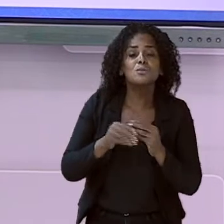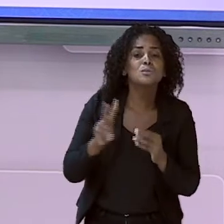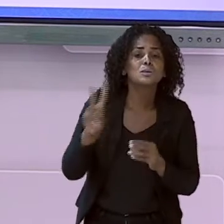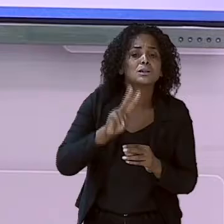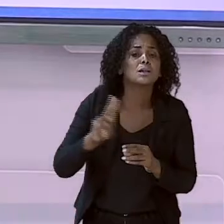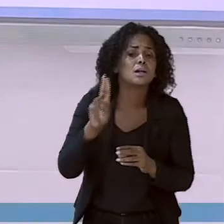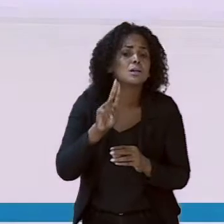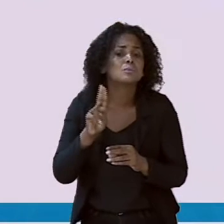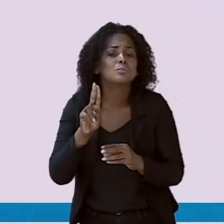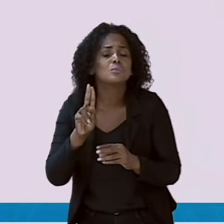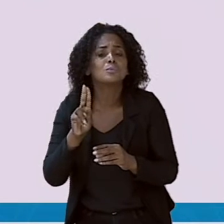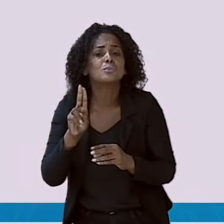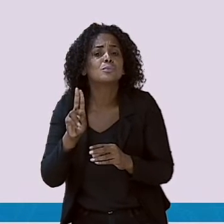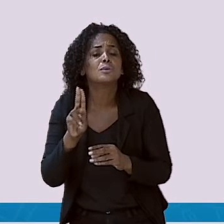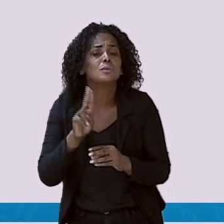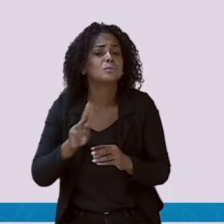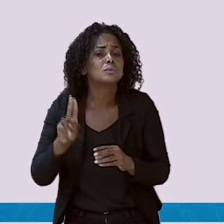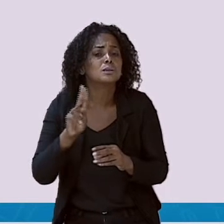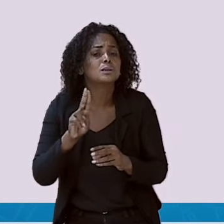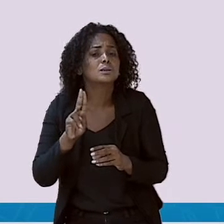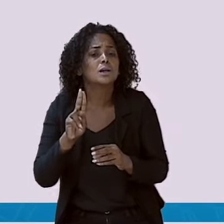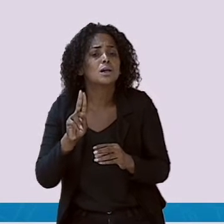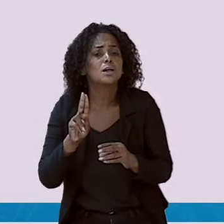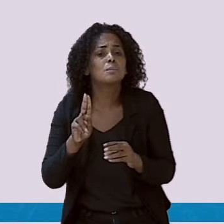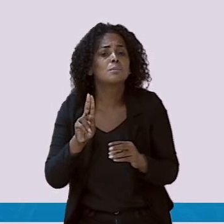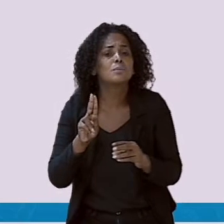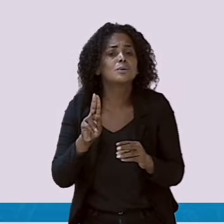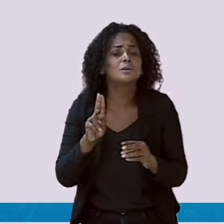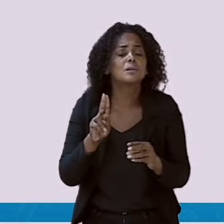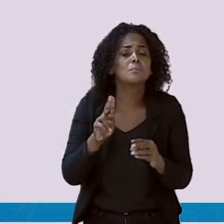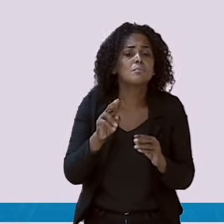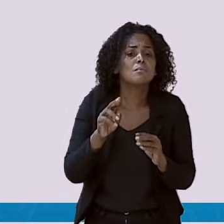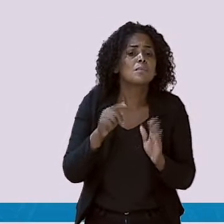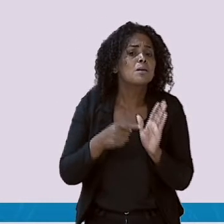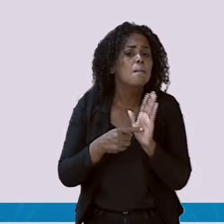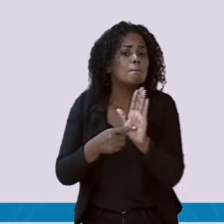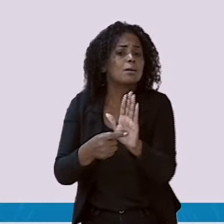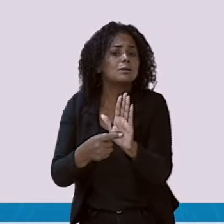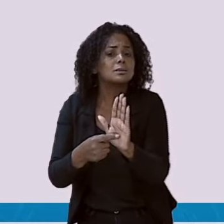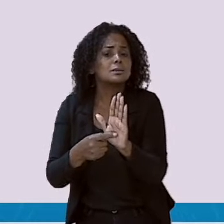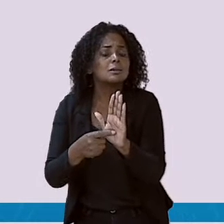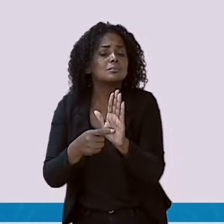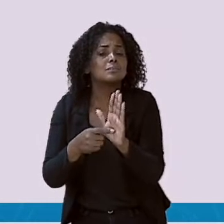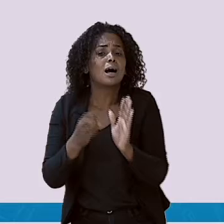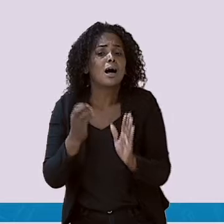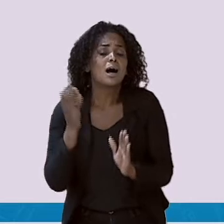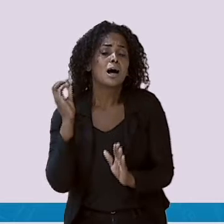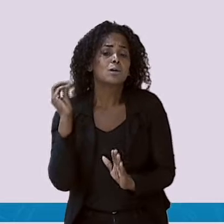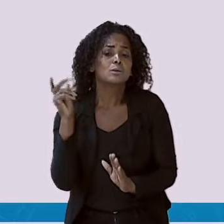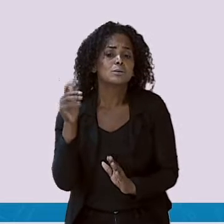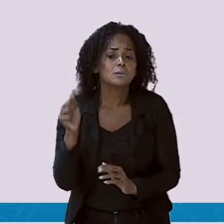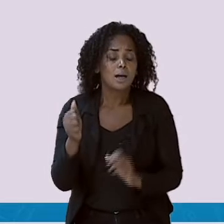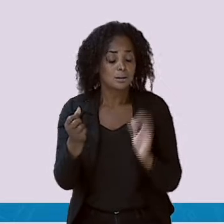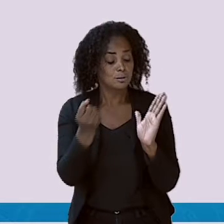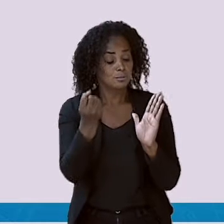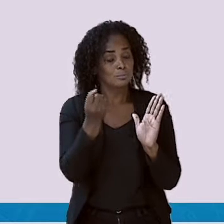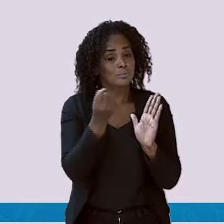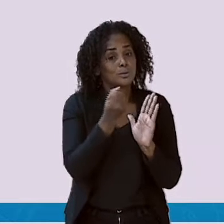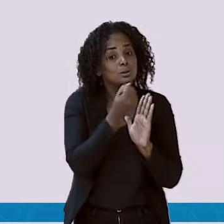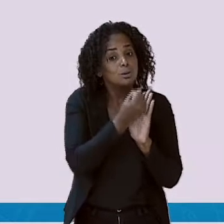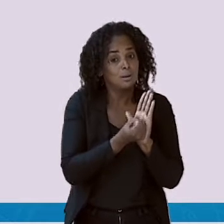um número apresenta uma grande quantidade de algarismos. Podemos arredondá-lo